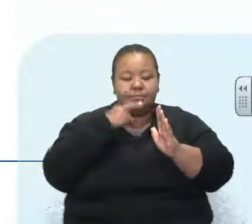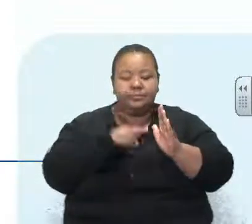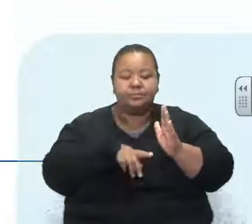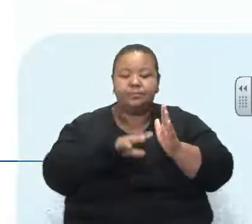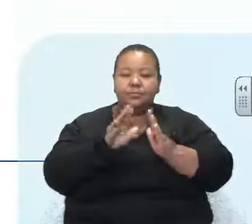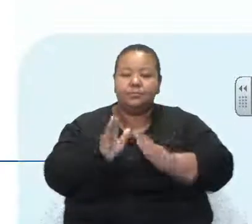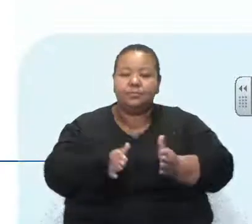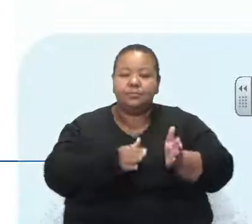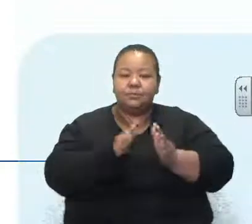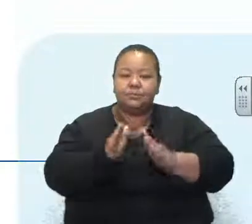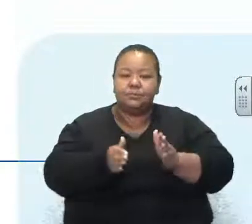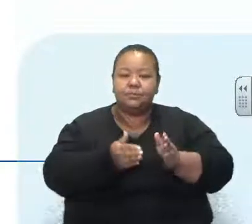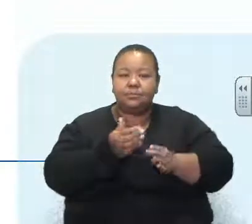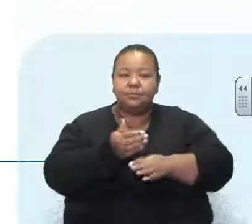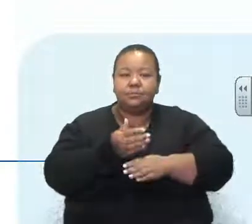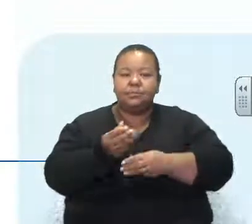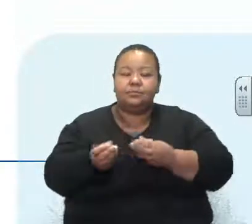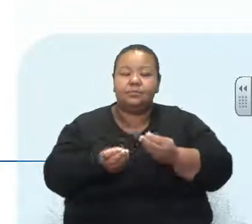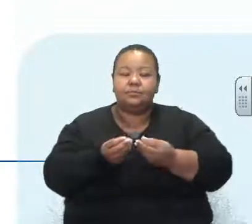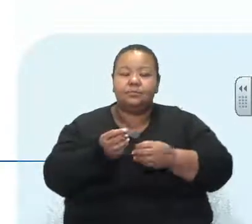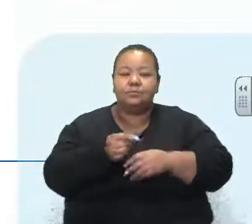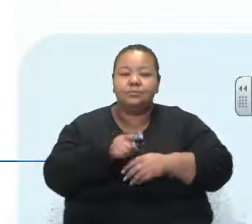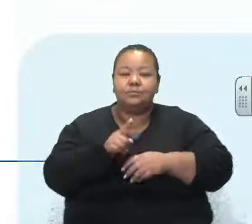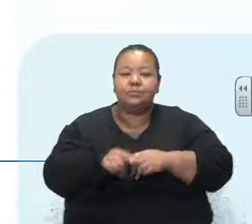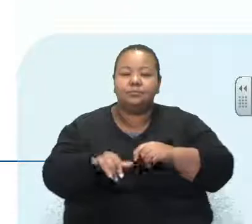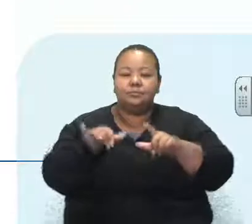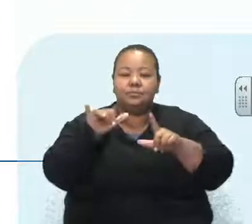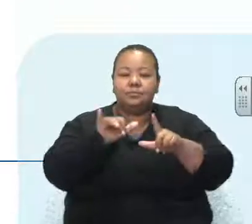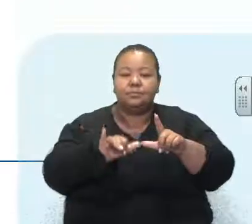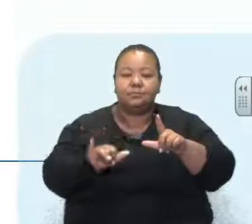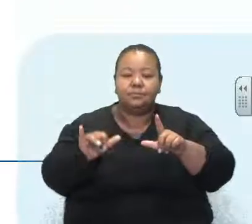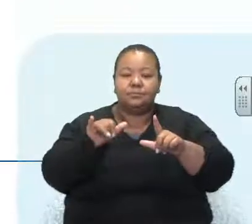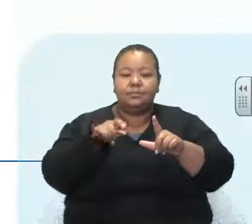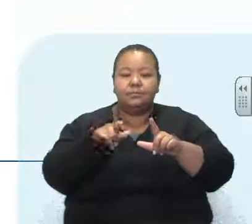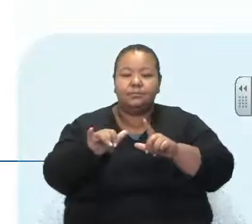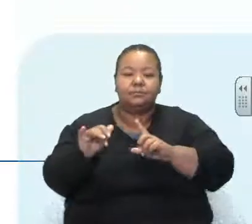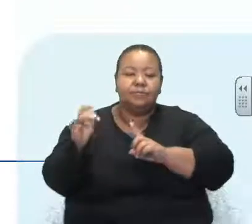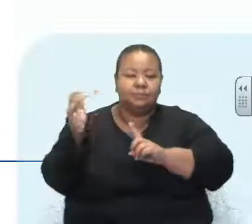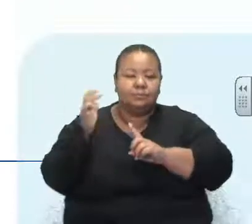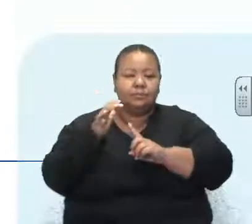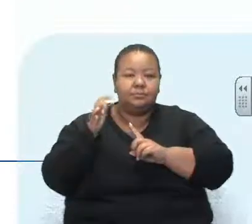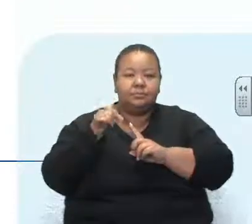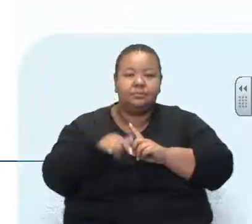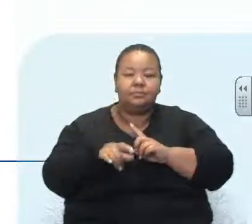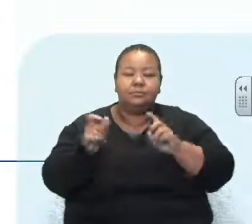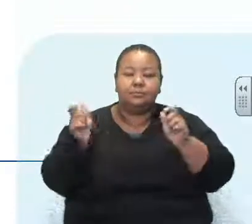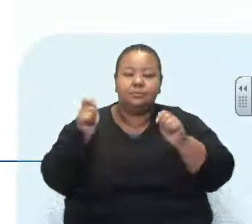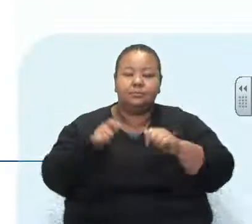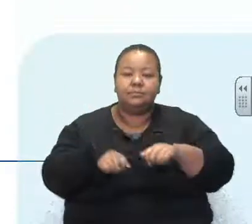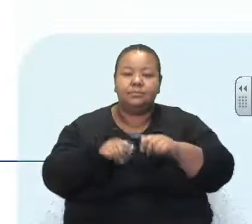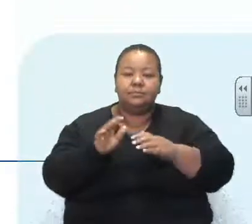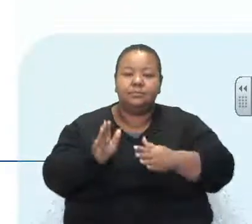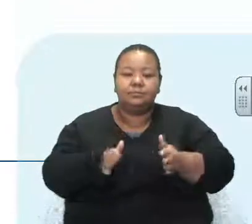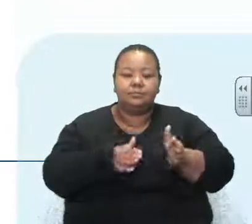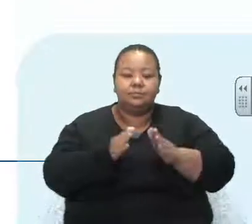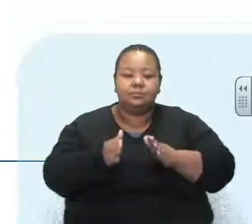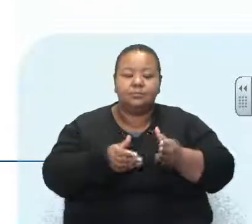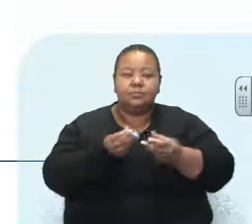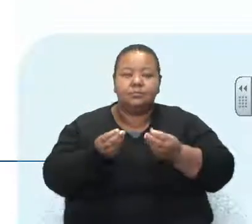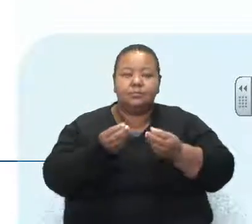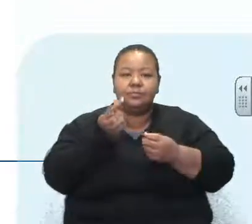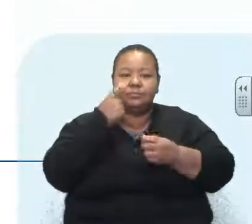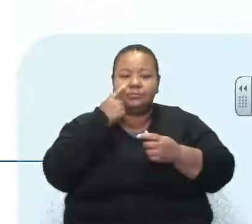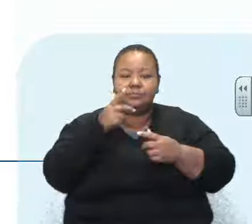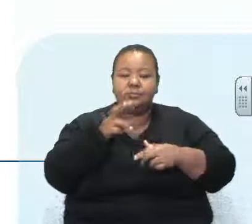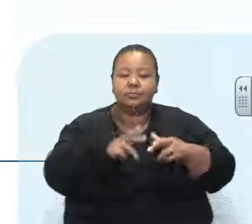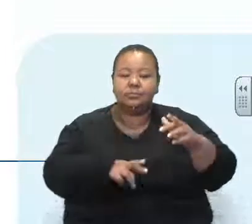os esforços empregados, como que o layout vai influenciar na minha eficiência produtiva, como que eu tenho que